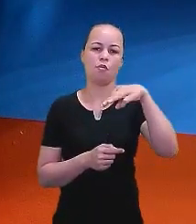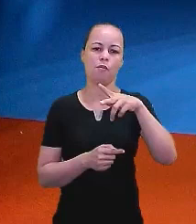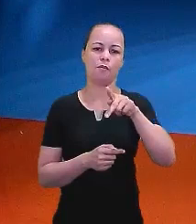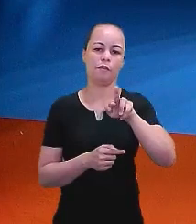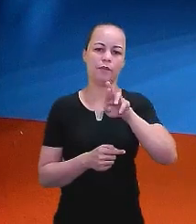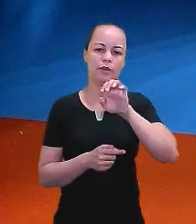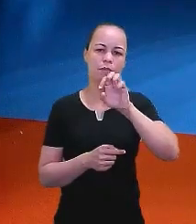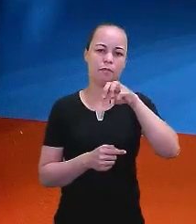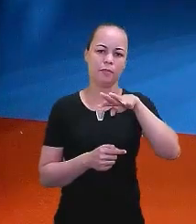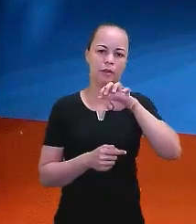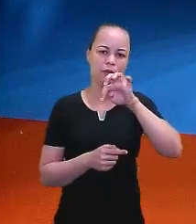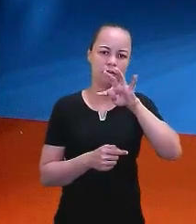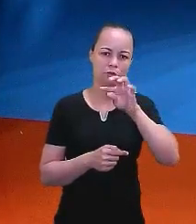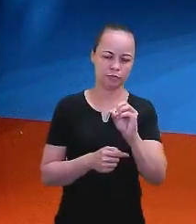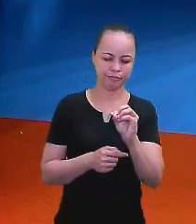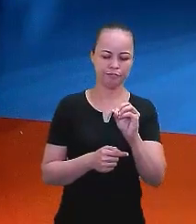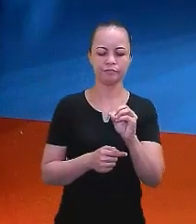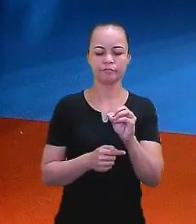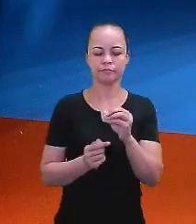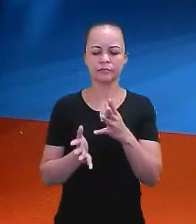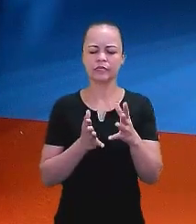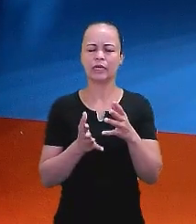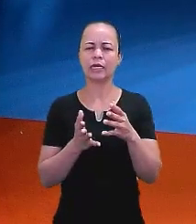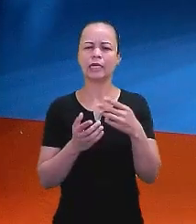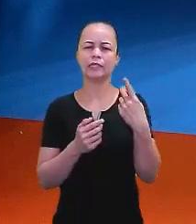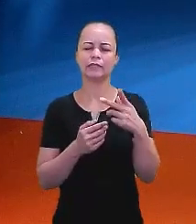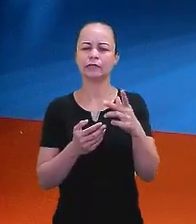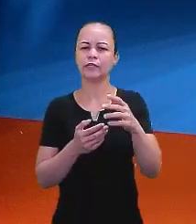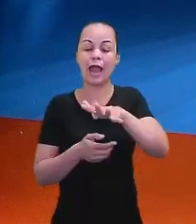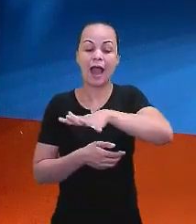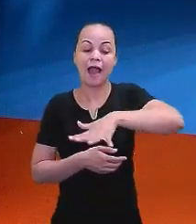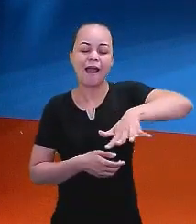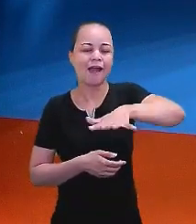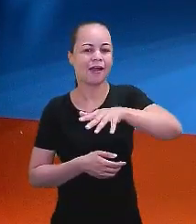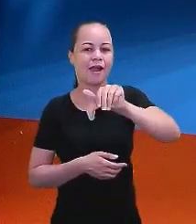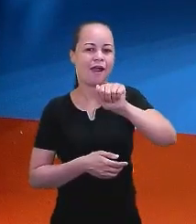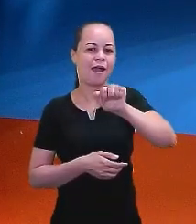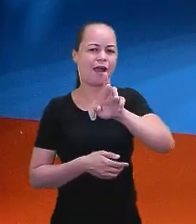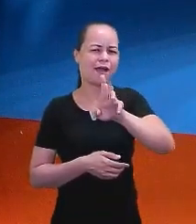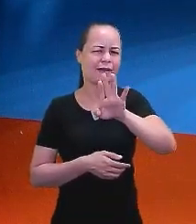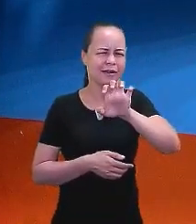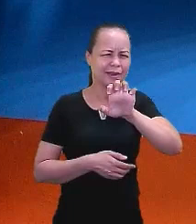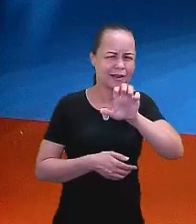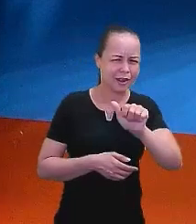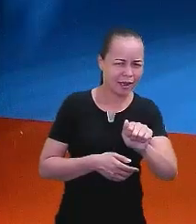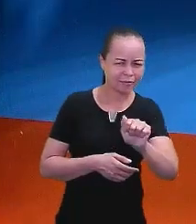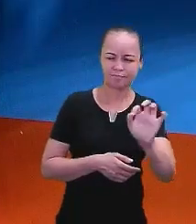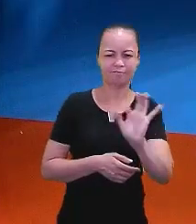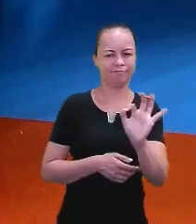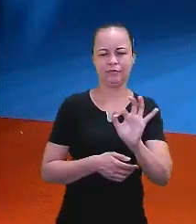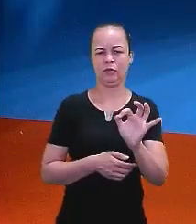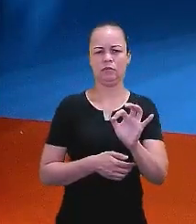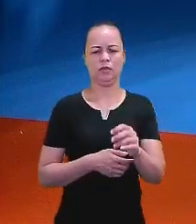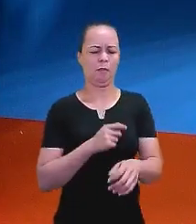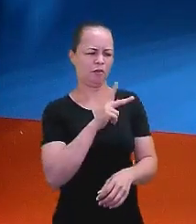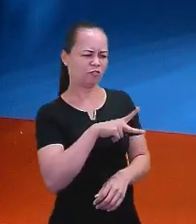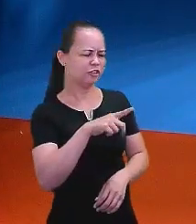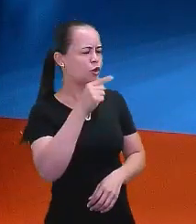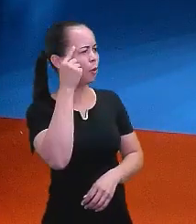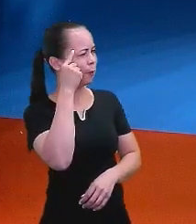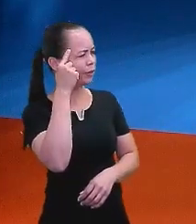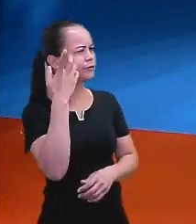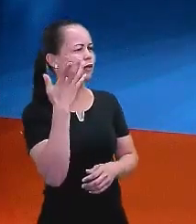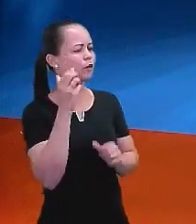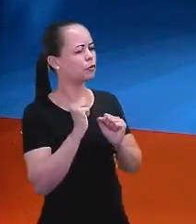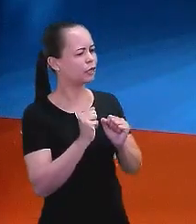Porque aqui ele não colocou que quer saber a área desse espaço. Professora, no início eu pensei nisso, que eu poderia